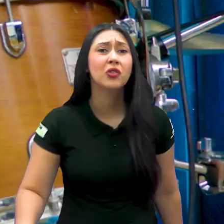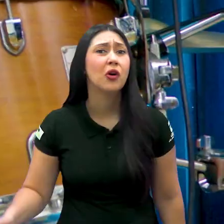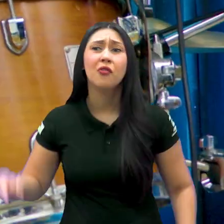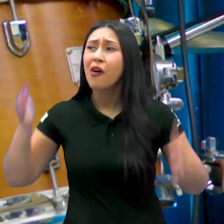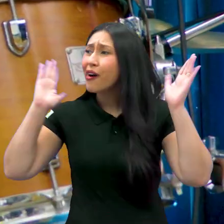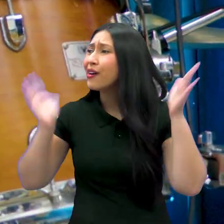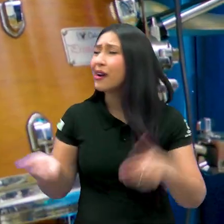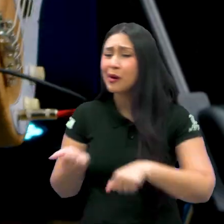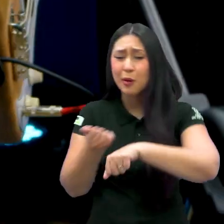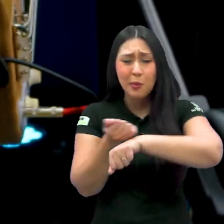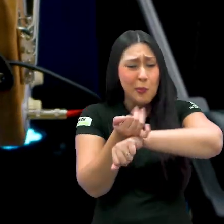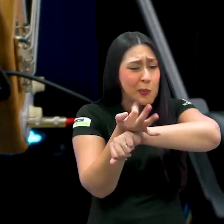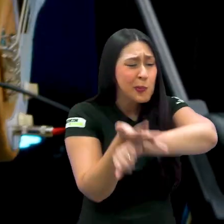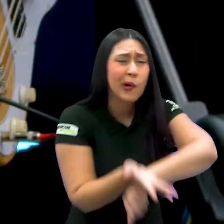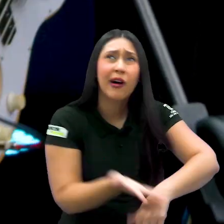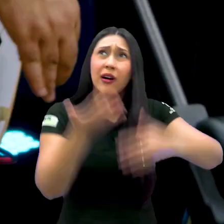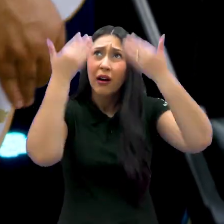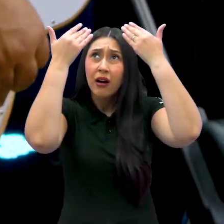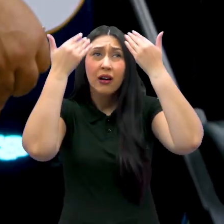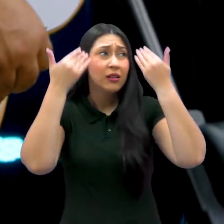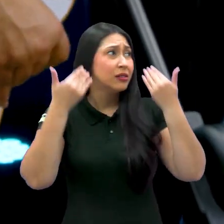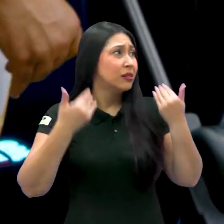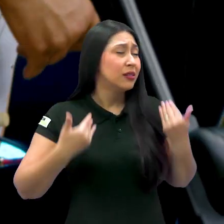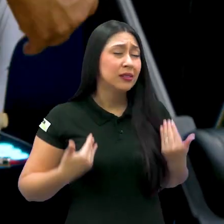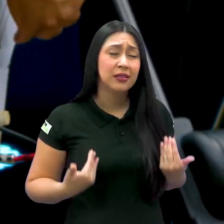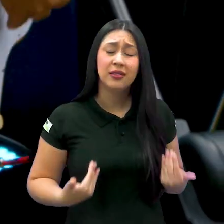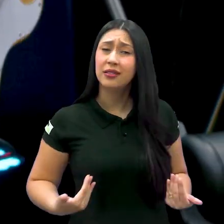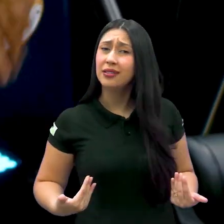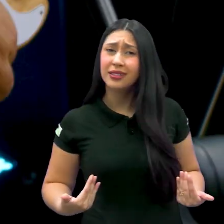Mais um dia, tarde da noite,